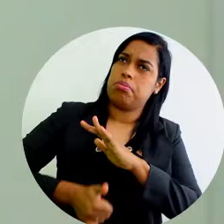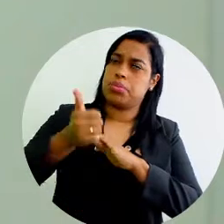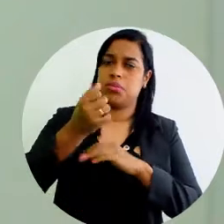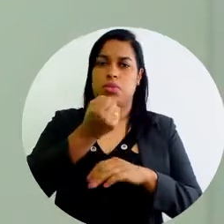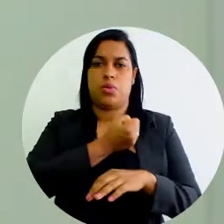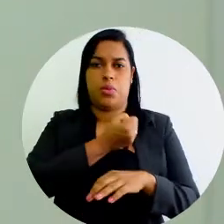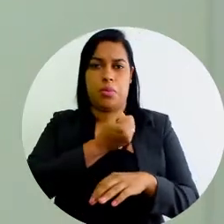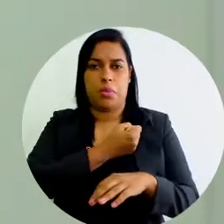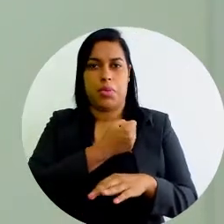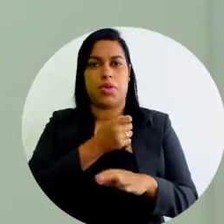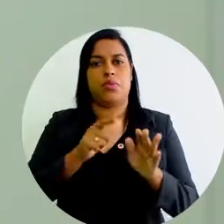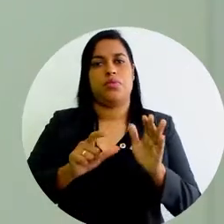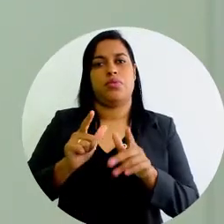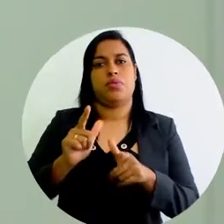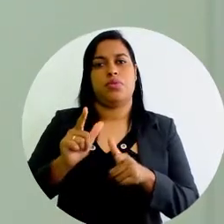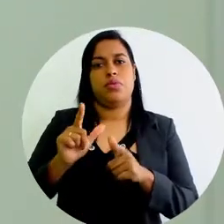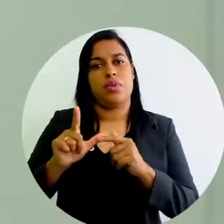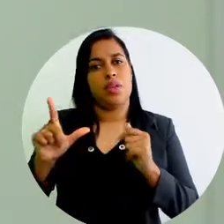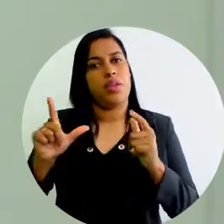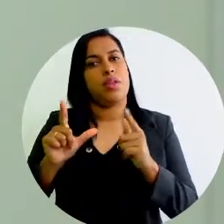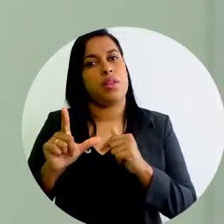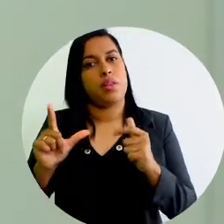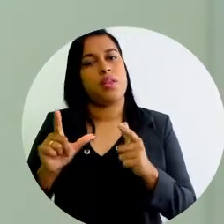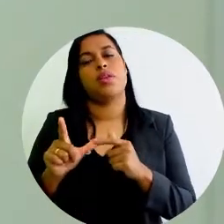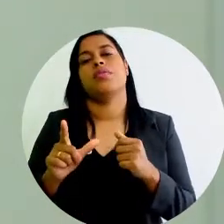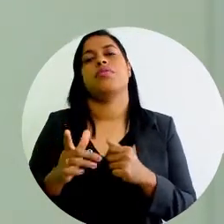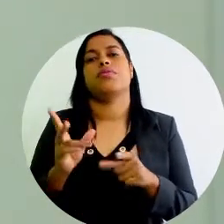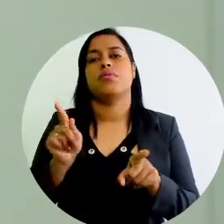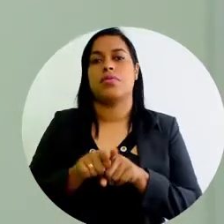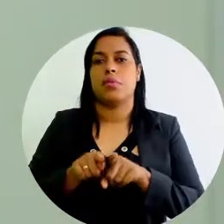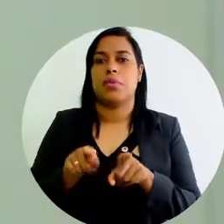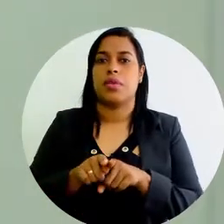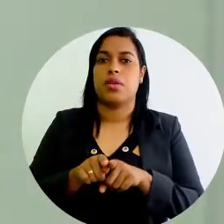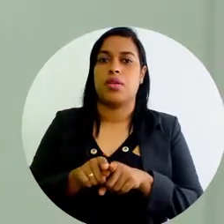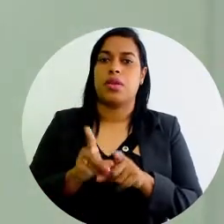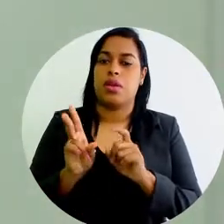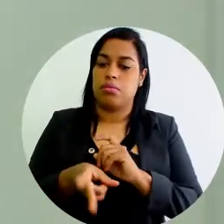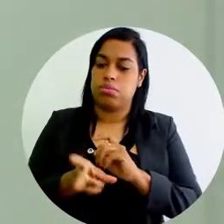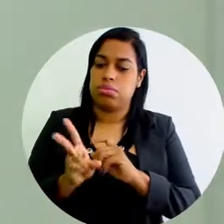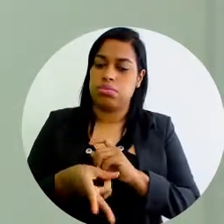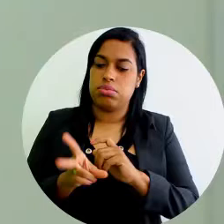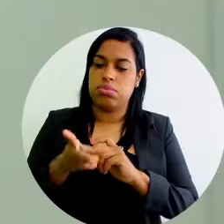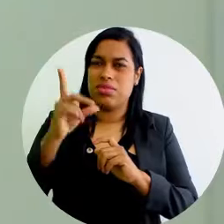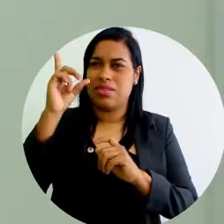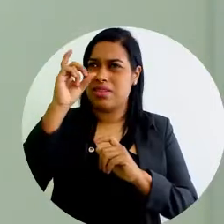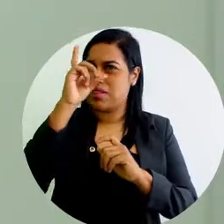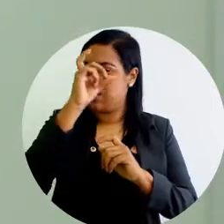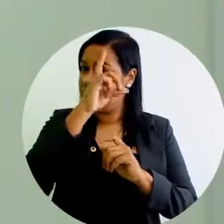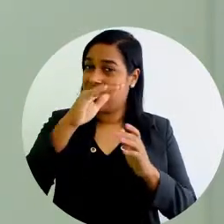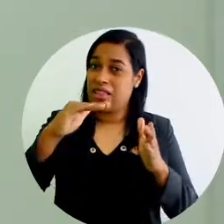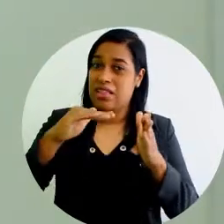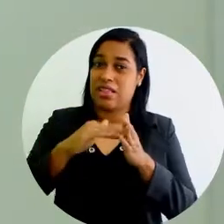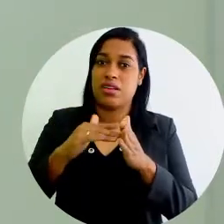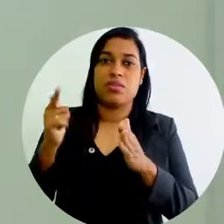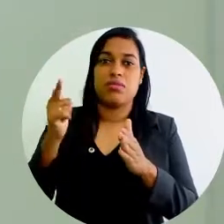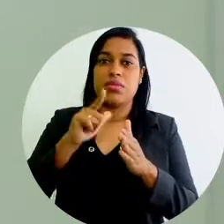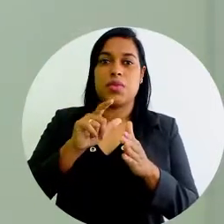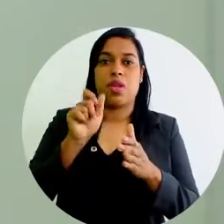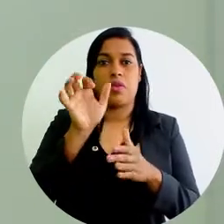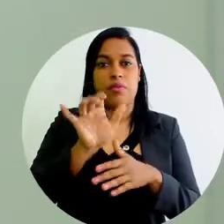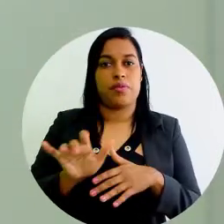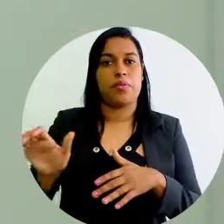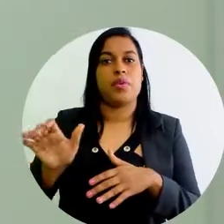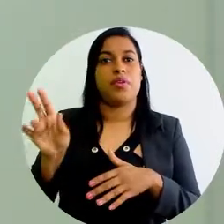primeiros números e letras que vão se tornando cada vez mais complexas até chegar